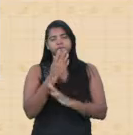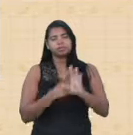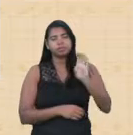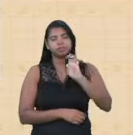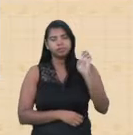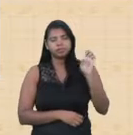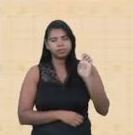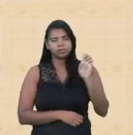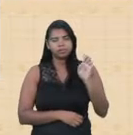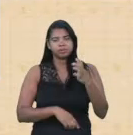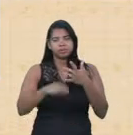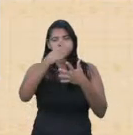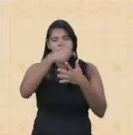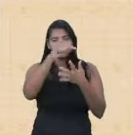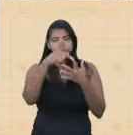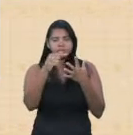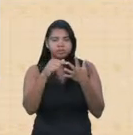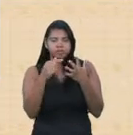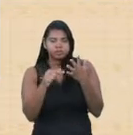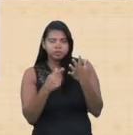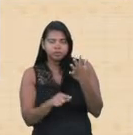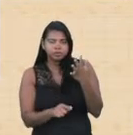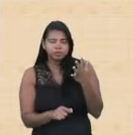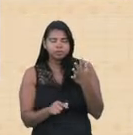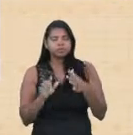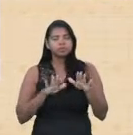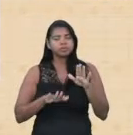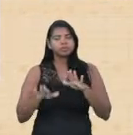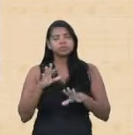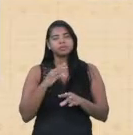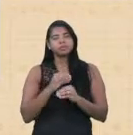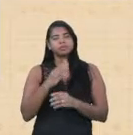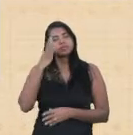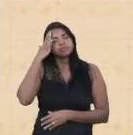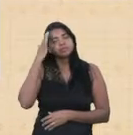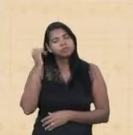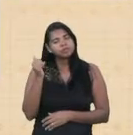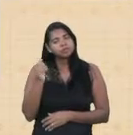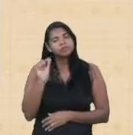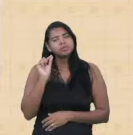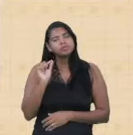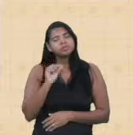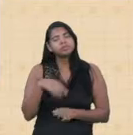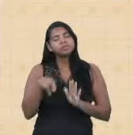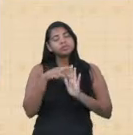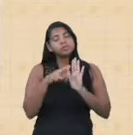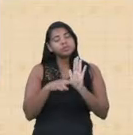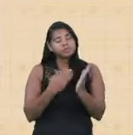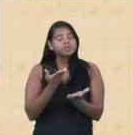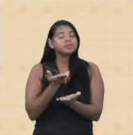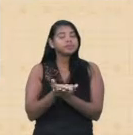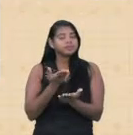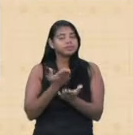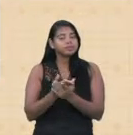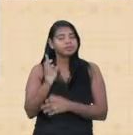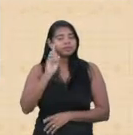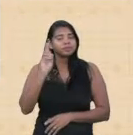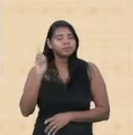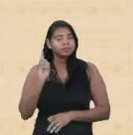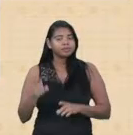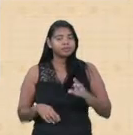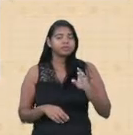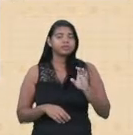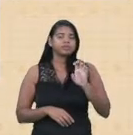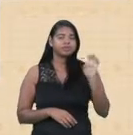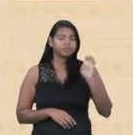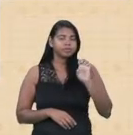um desses dedos. Então só tenha um pouco de cuidado para saber que tipo de regra que você está estudando, se é direita ou esquerda, para depois você